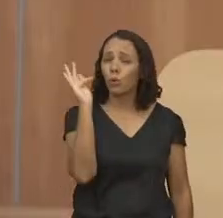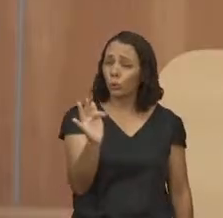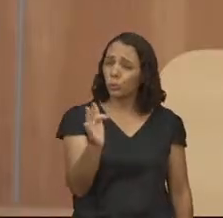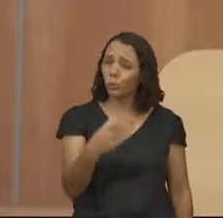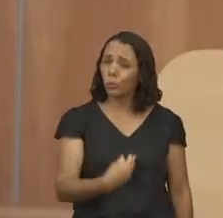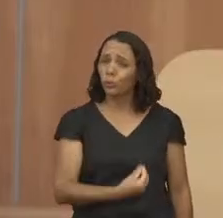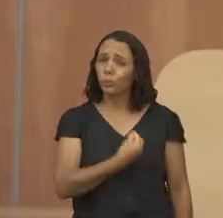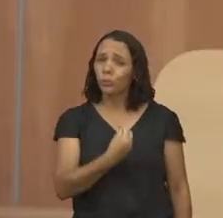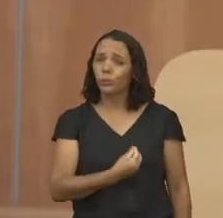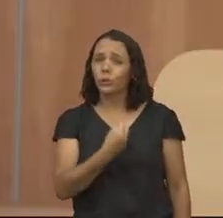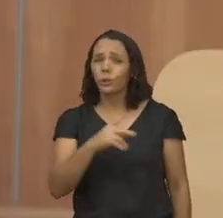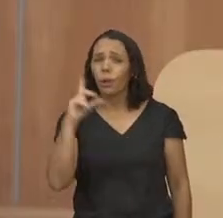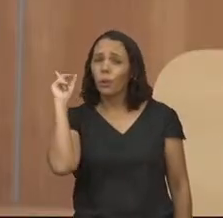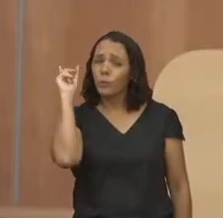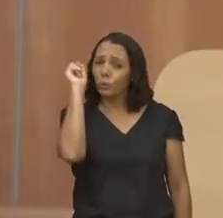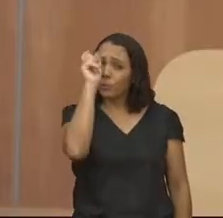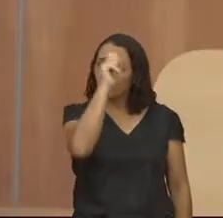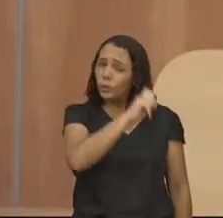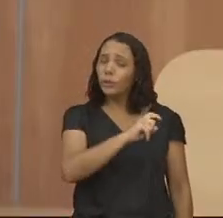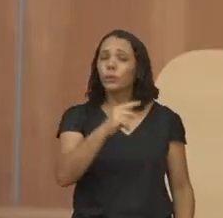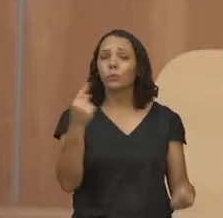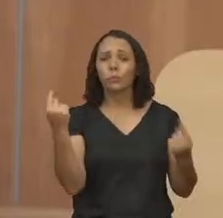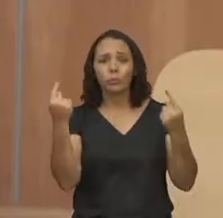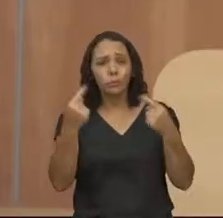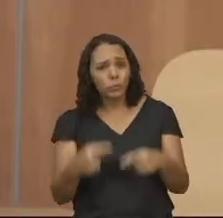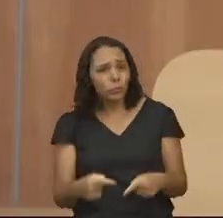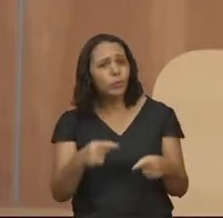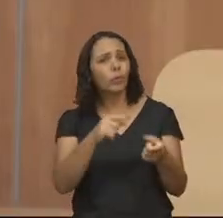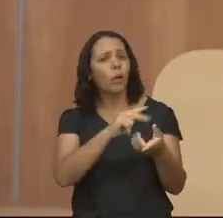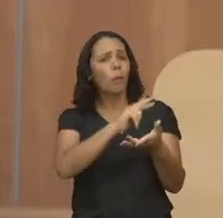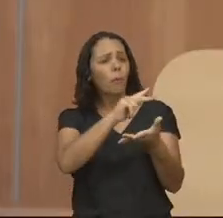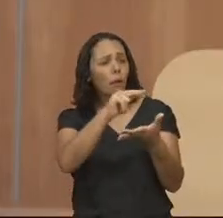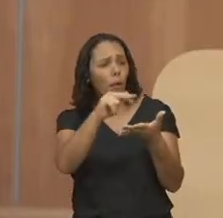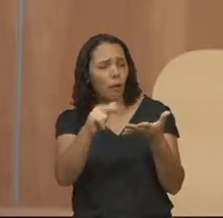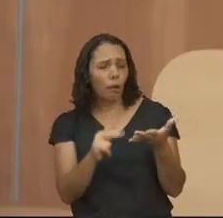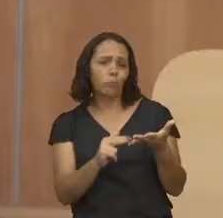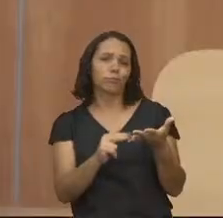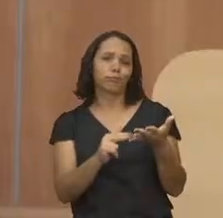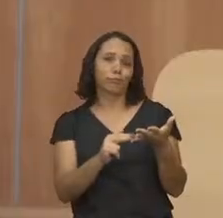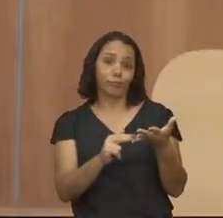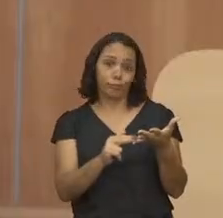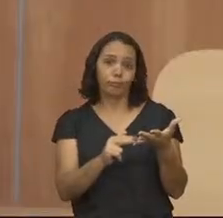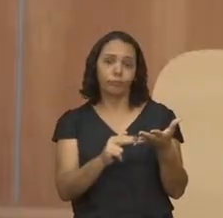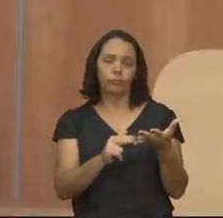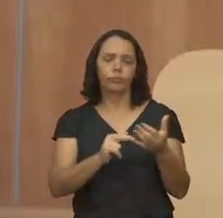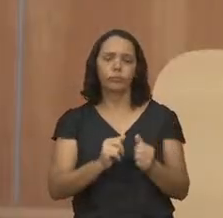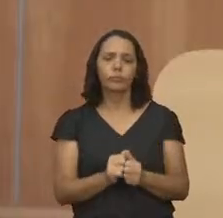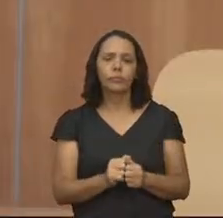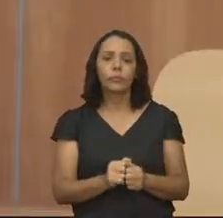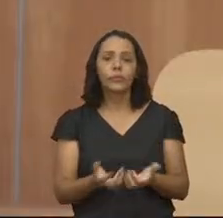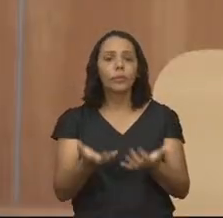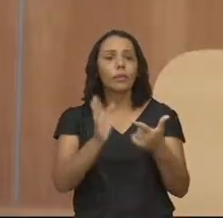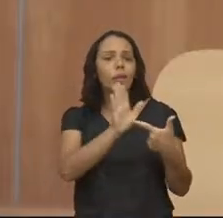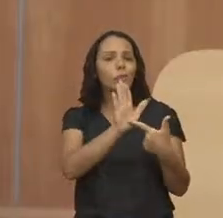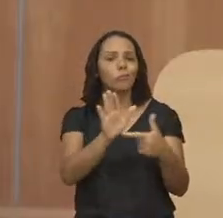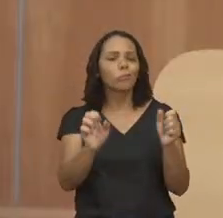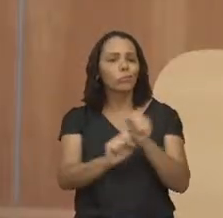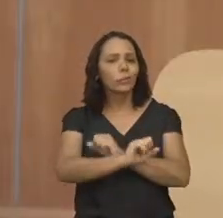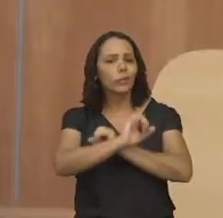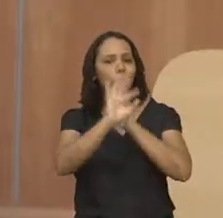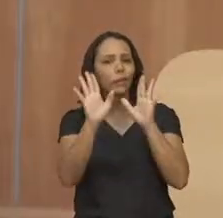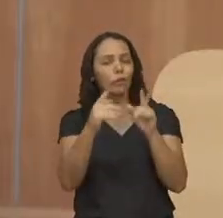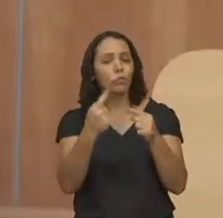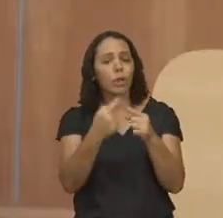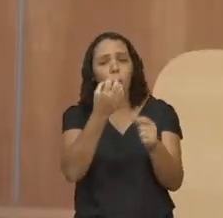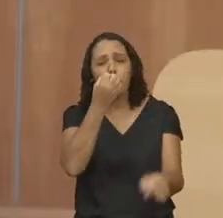desafios durante a sua própria vida, não é? E eu queria deixar isso também claro, porque é muito bom